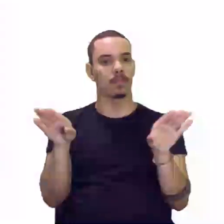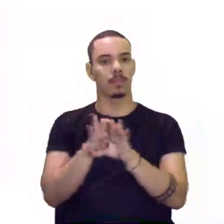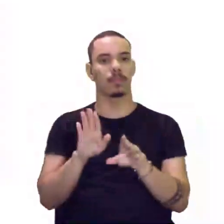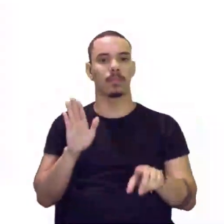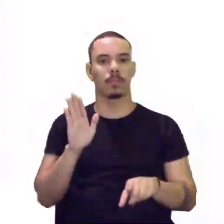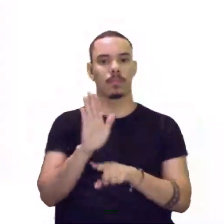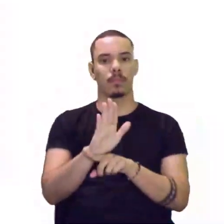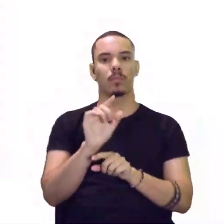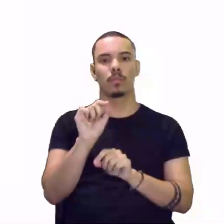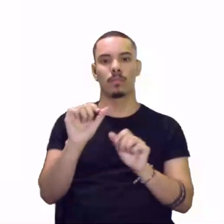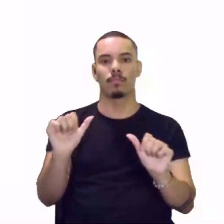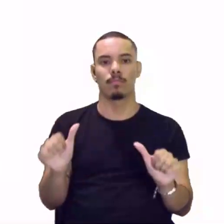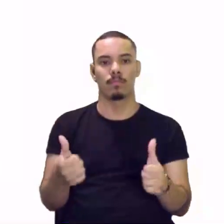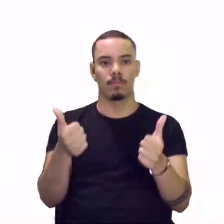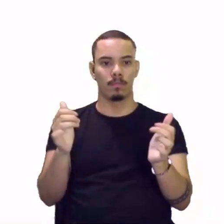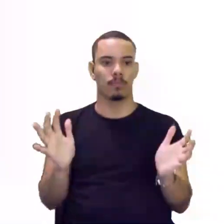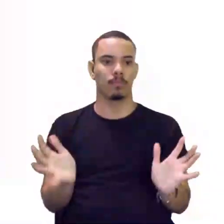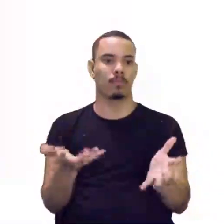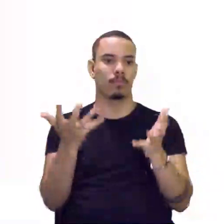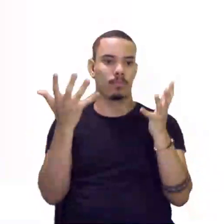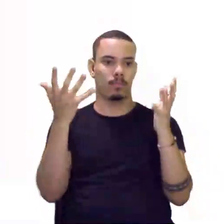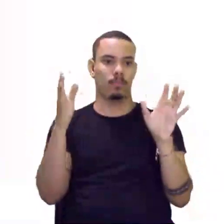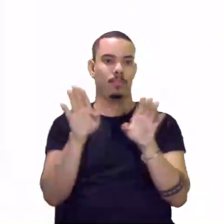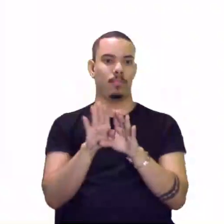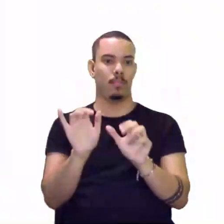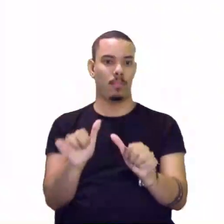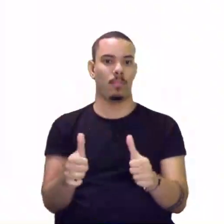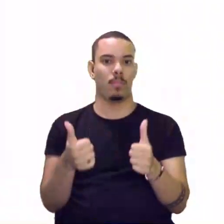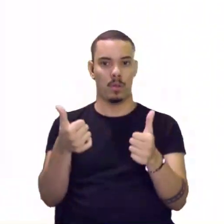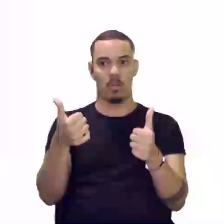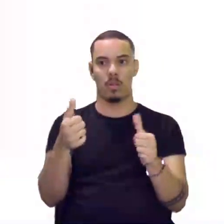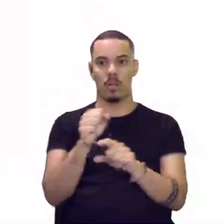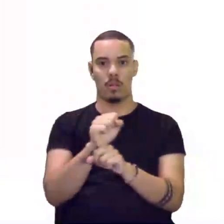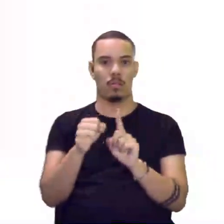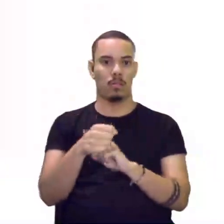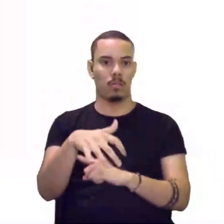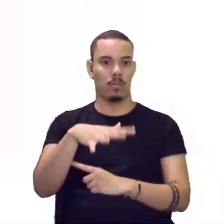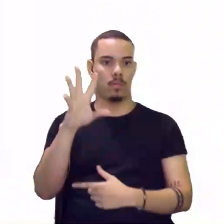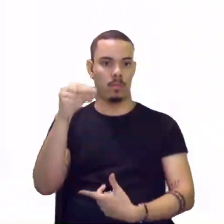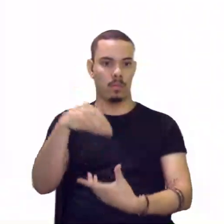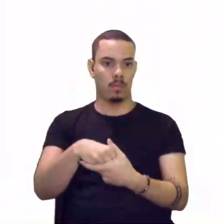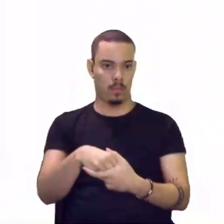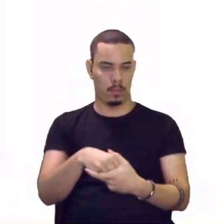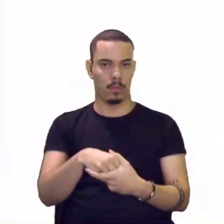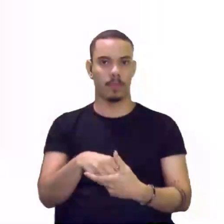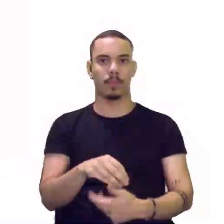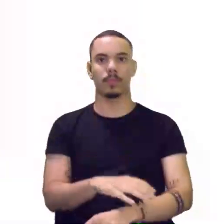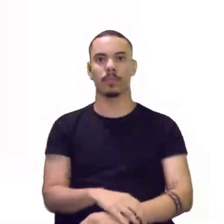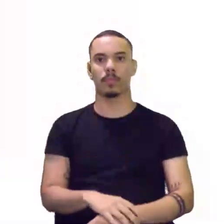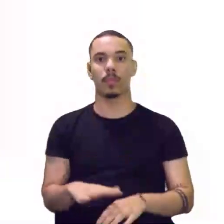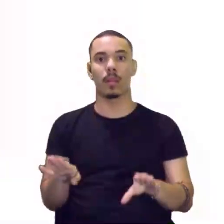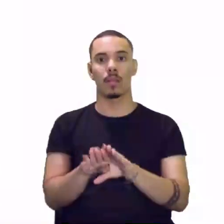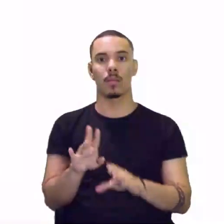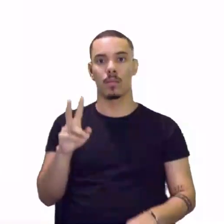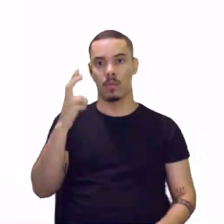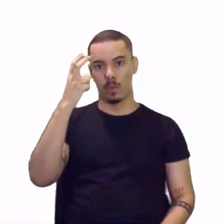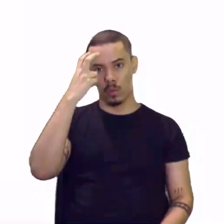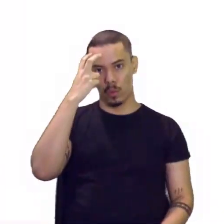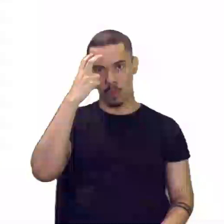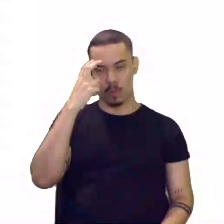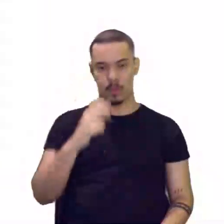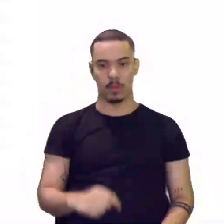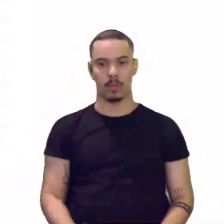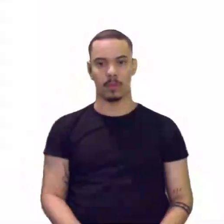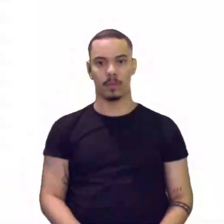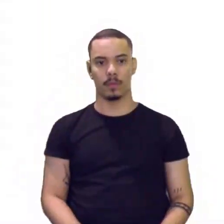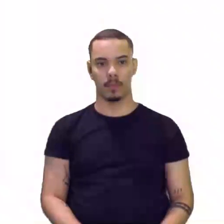contribuindo para o fomento, para a promoção de melhoria socioeconômica dentro das regiões. Inclusive, até cultura, né? Cultura. Essa regional.